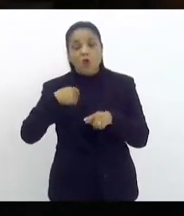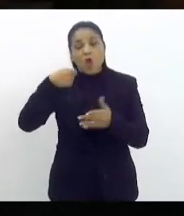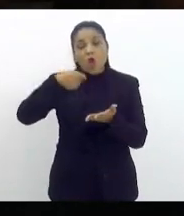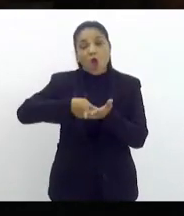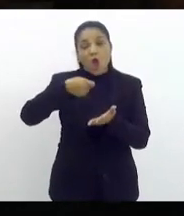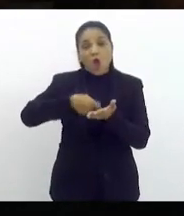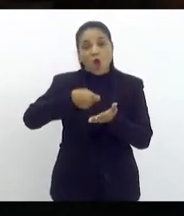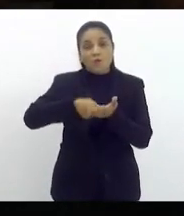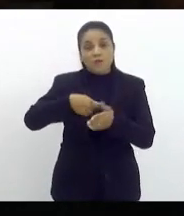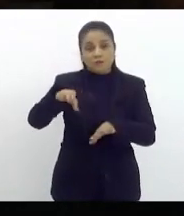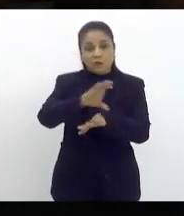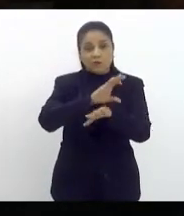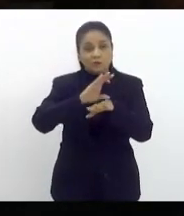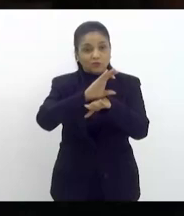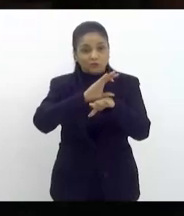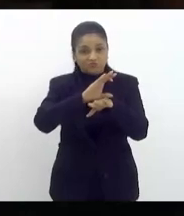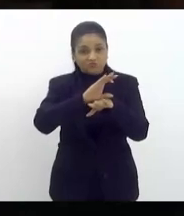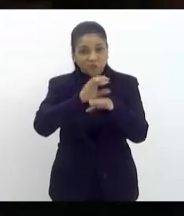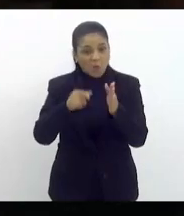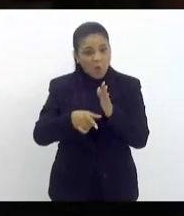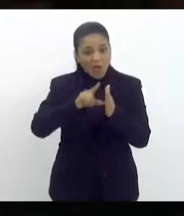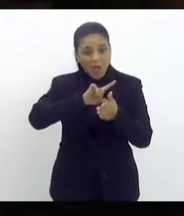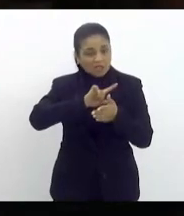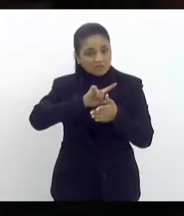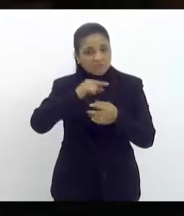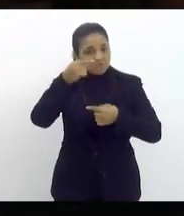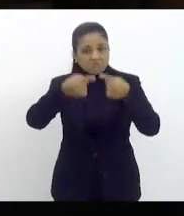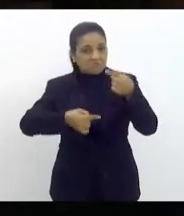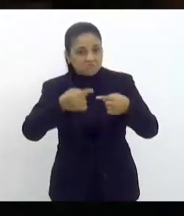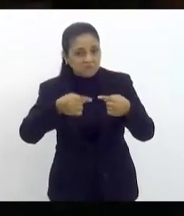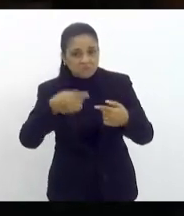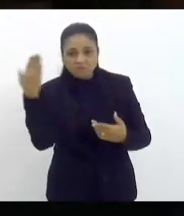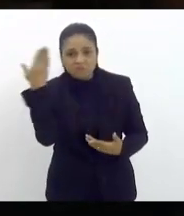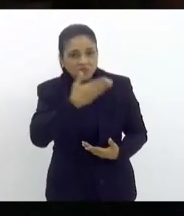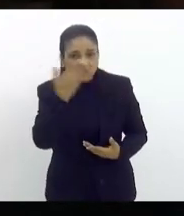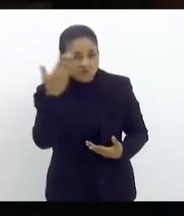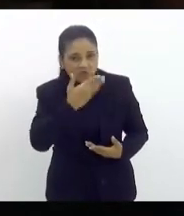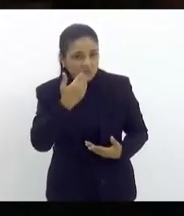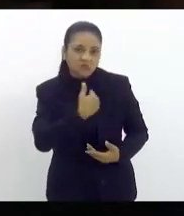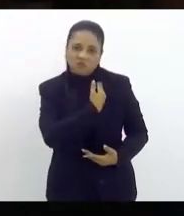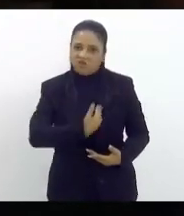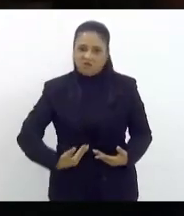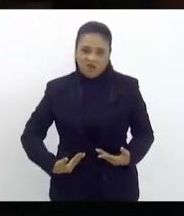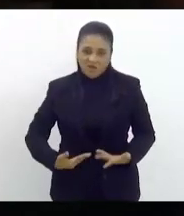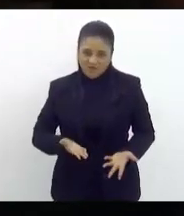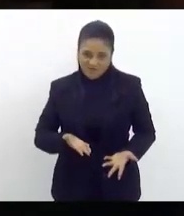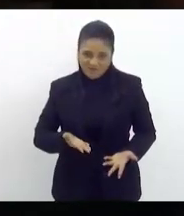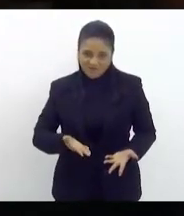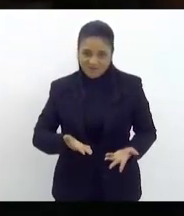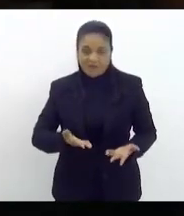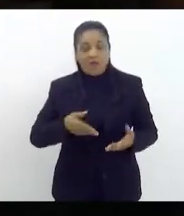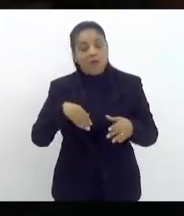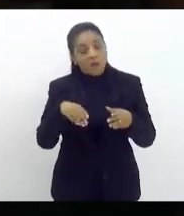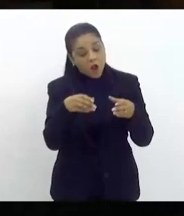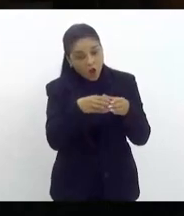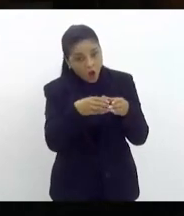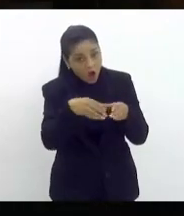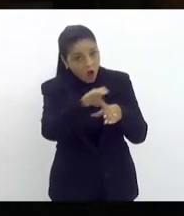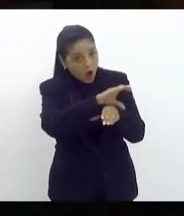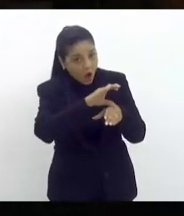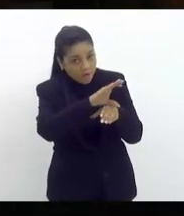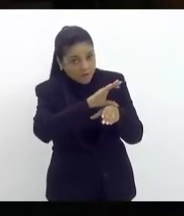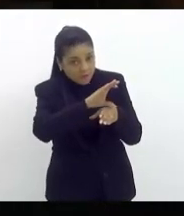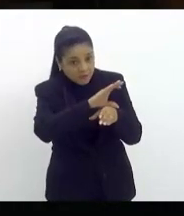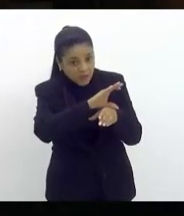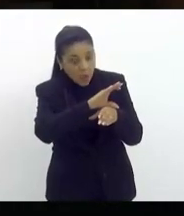vi essa disposição de debate desde o início por parte do governo, ainda que a Comissão de Orçamento tenha feito seu